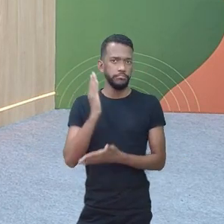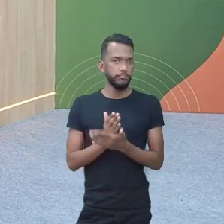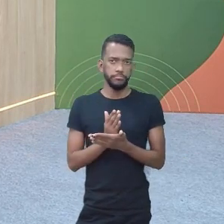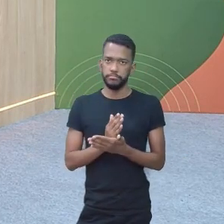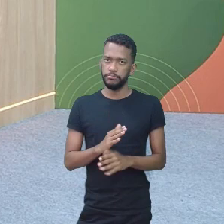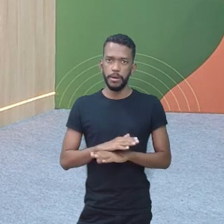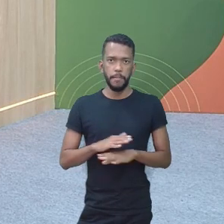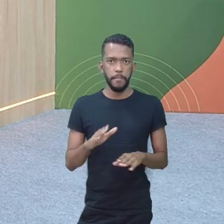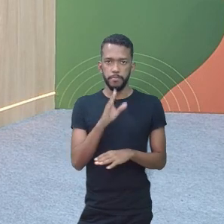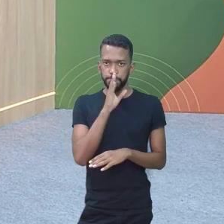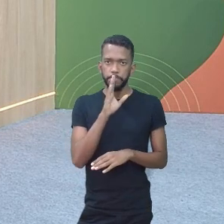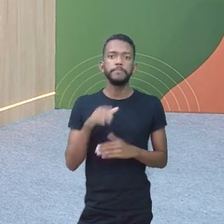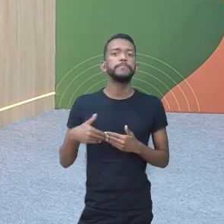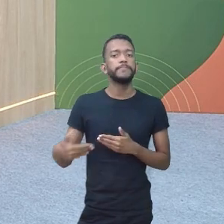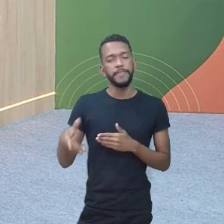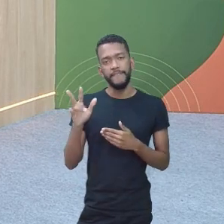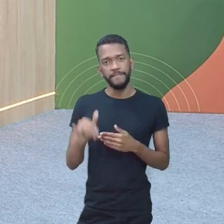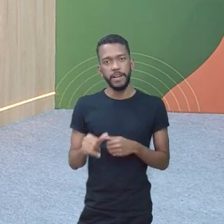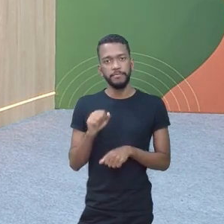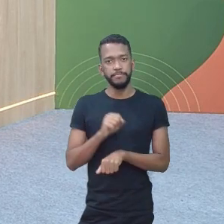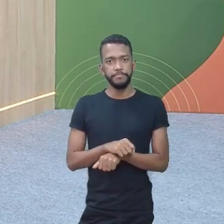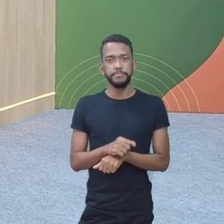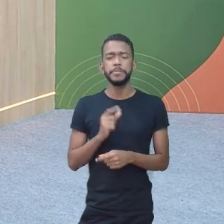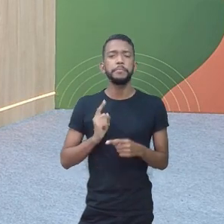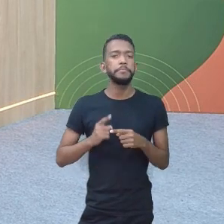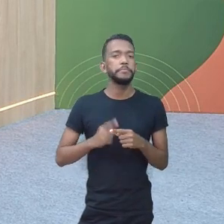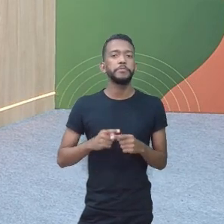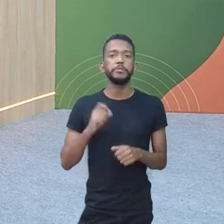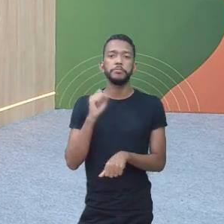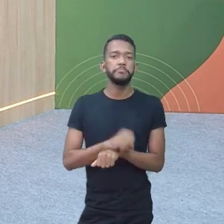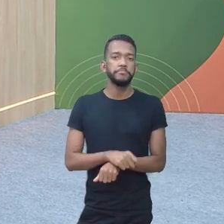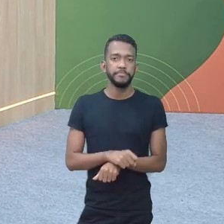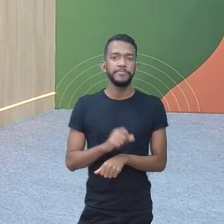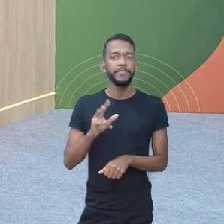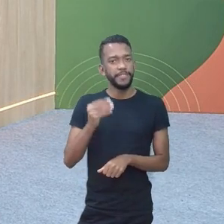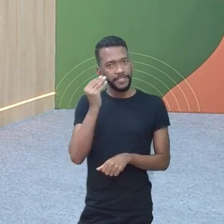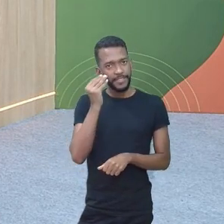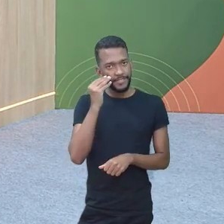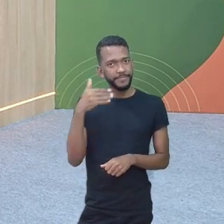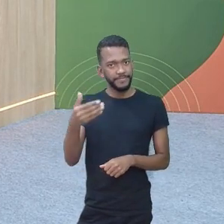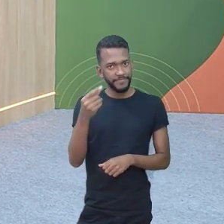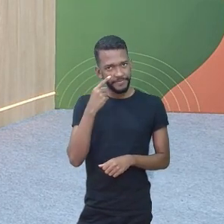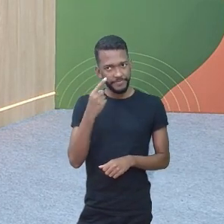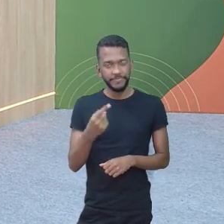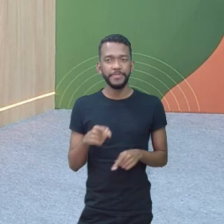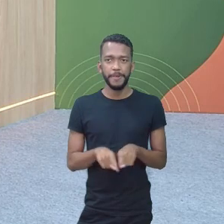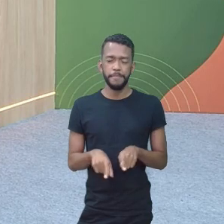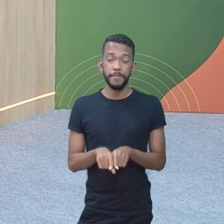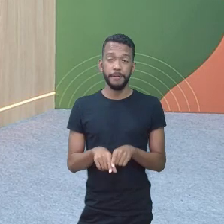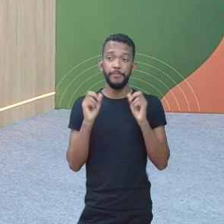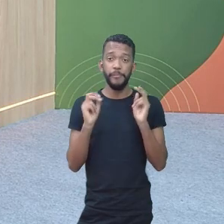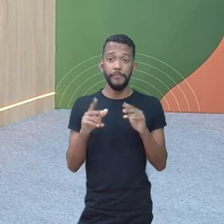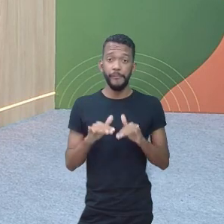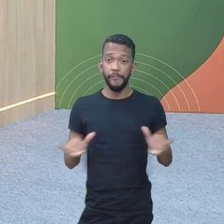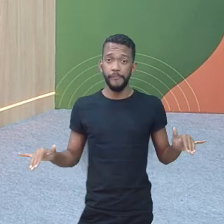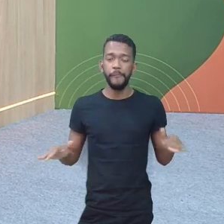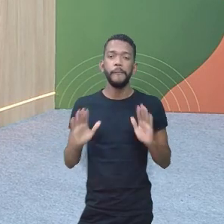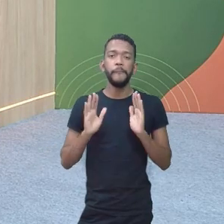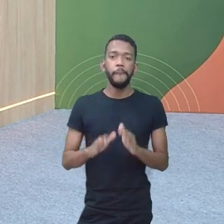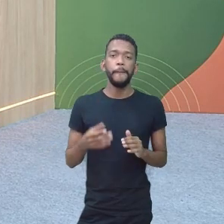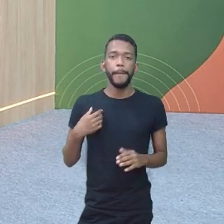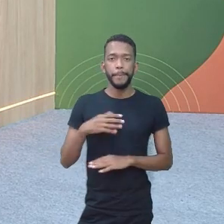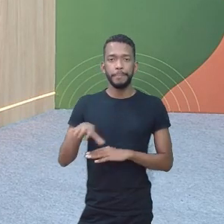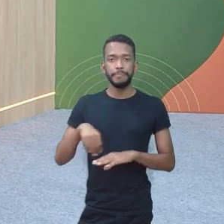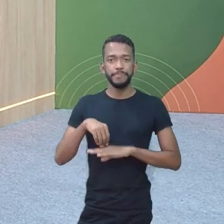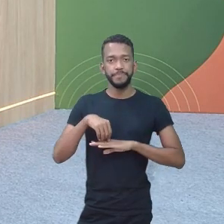e a gente vai ver um pouquinho mais na frente. E por que ele foi interrompido, a gente vai ver também, tranquilo? Mas já fica